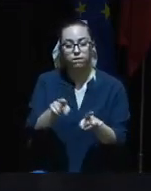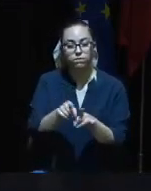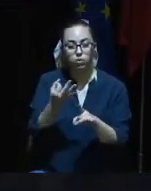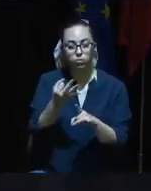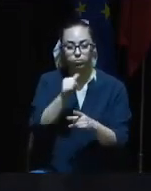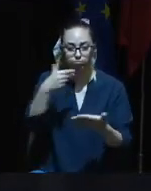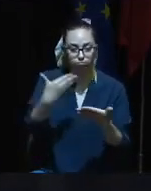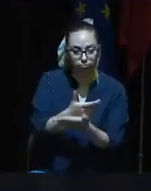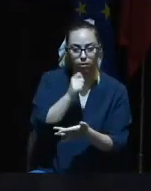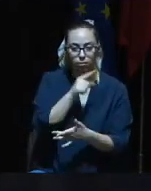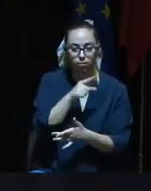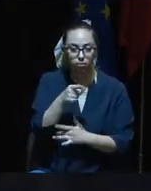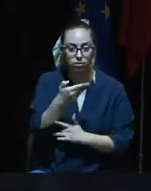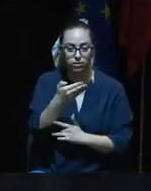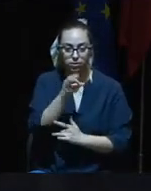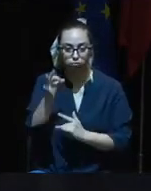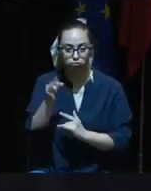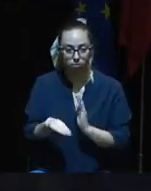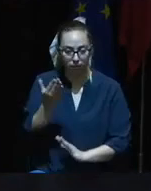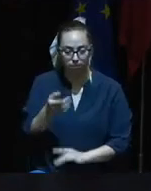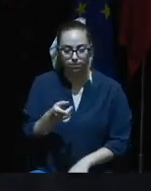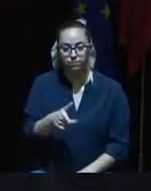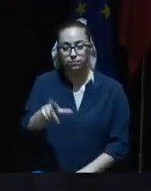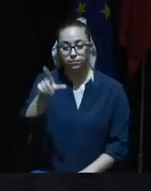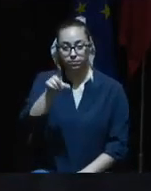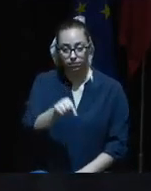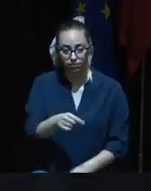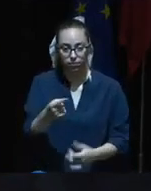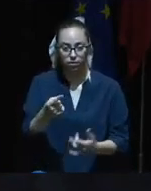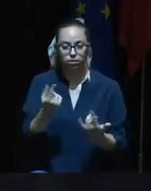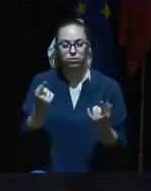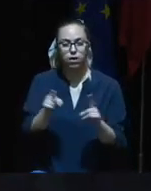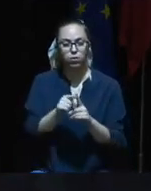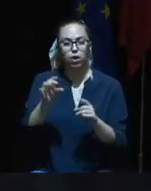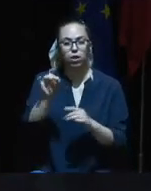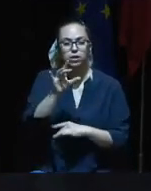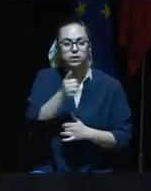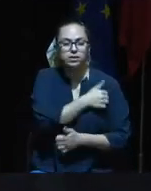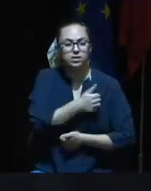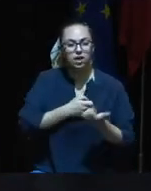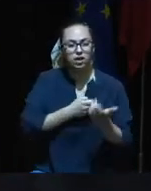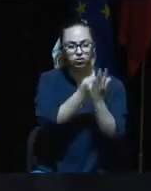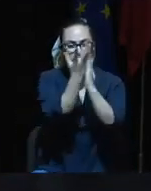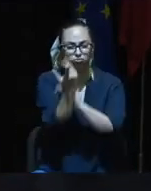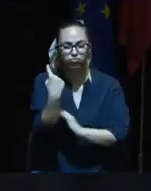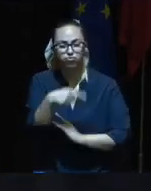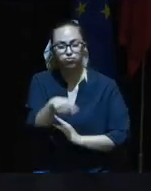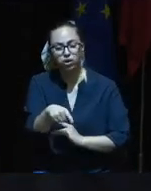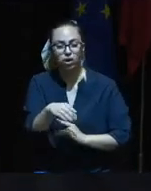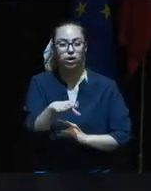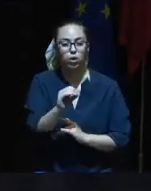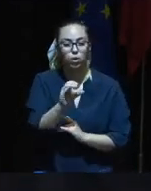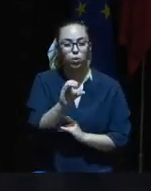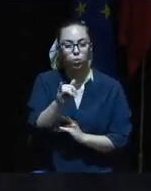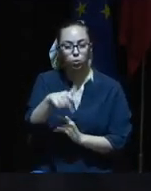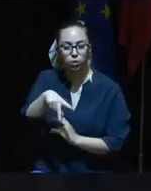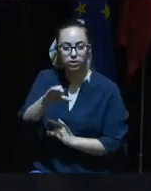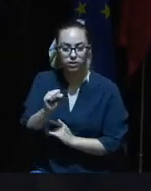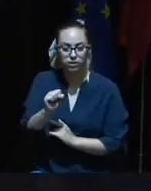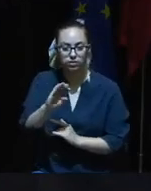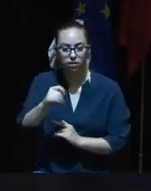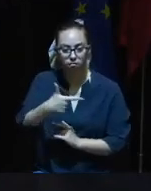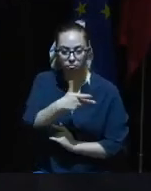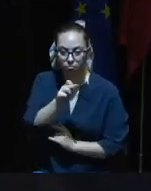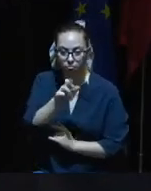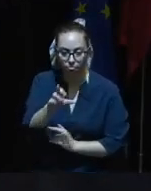várias cidades tem redes locais frescos os cullens anteriores em Nova York as e o de ficar chorar em Paris